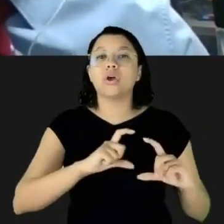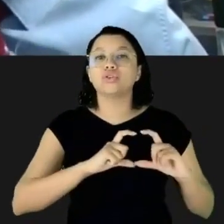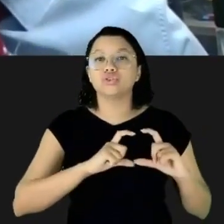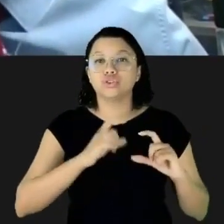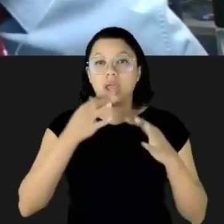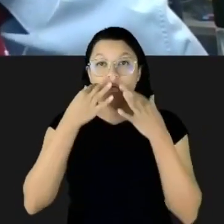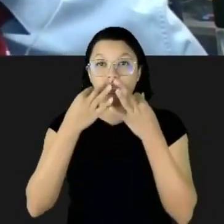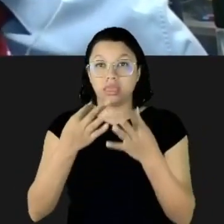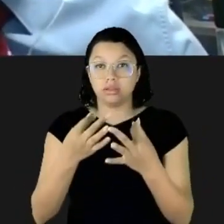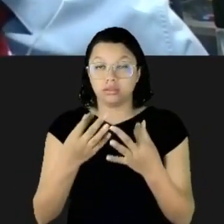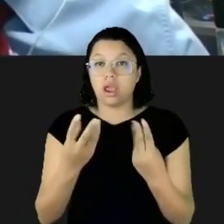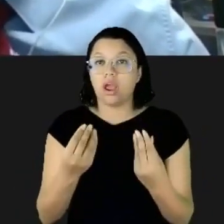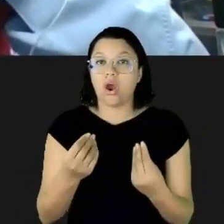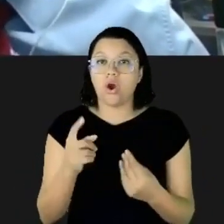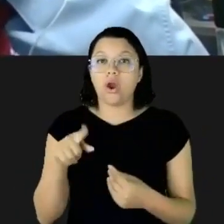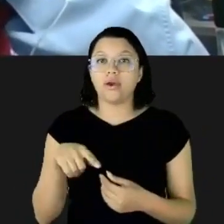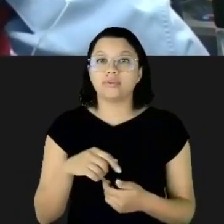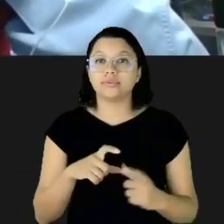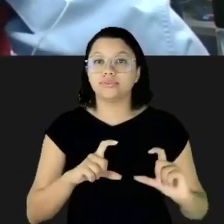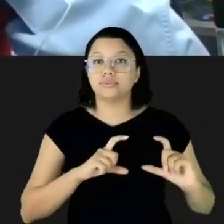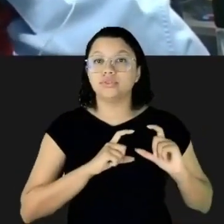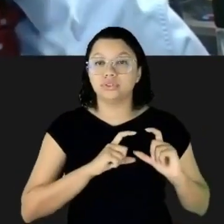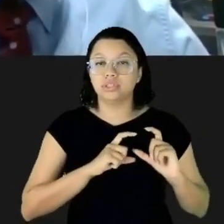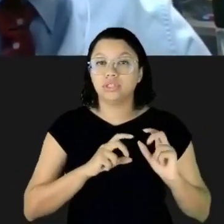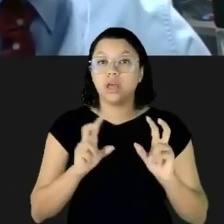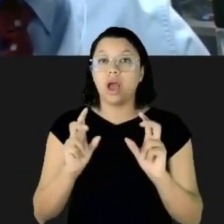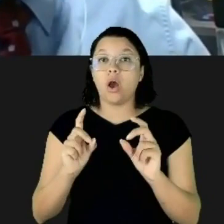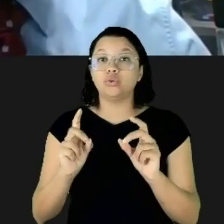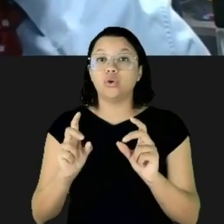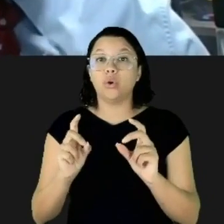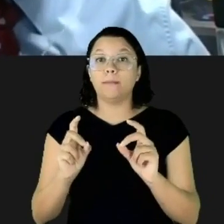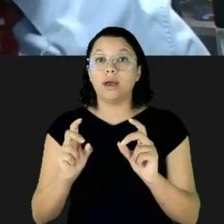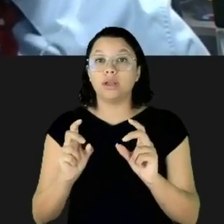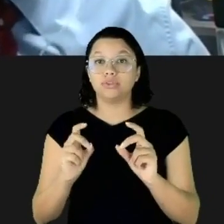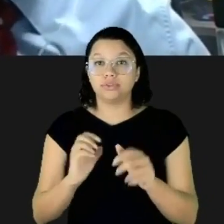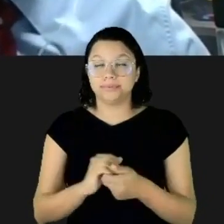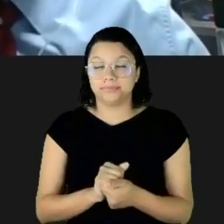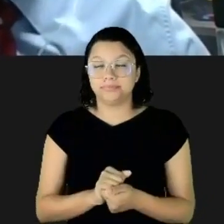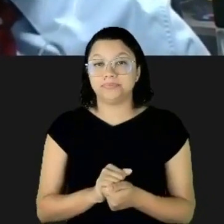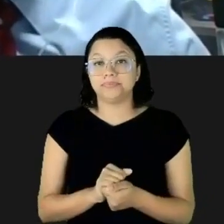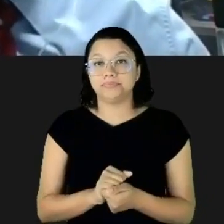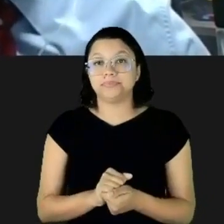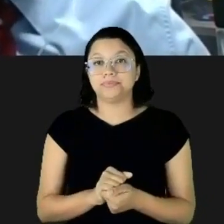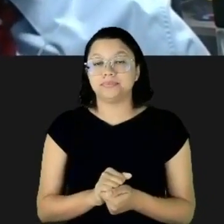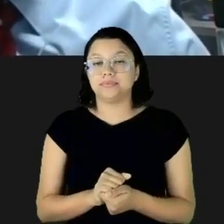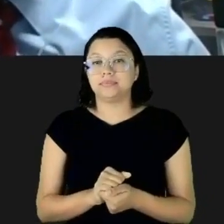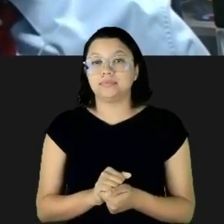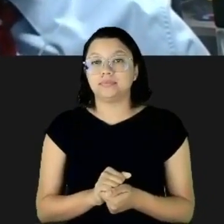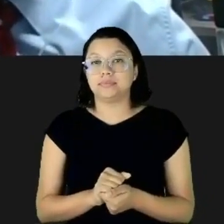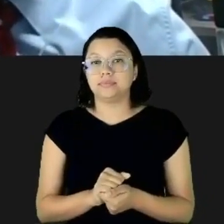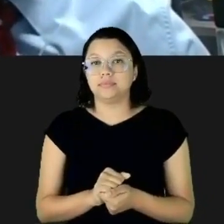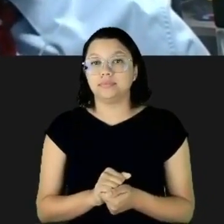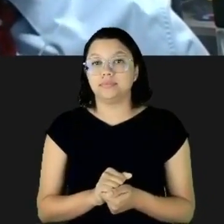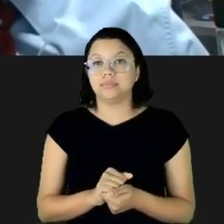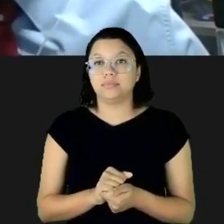outra etiqueta que chama muita atenção é a etiqueta automática as etiquetas automáticas